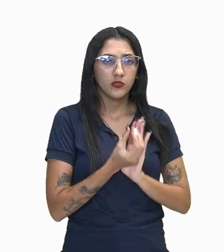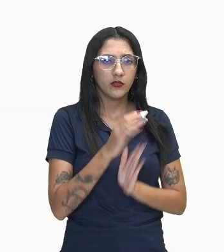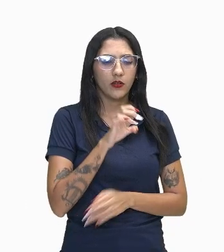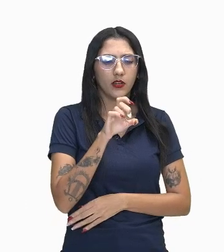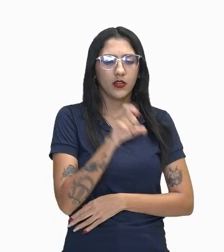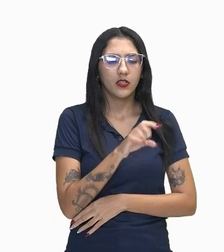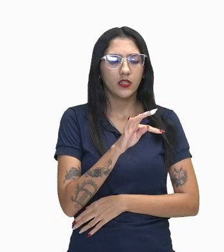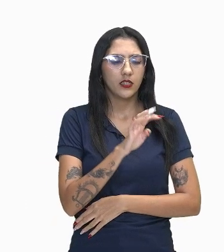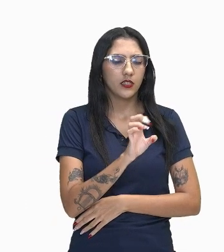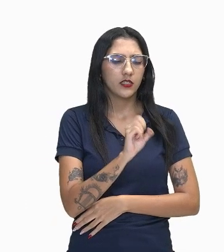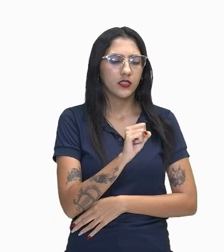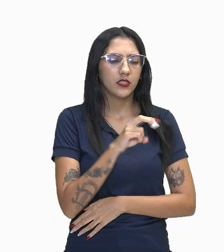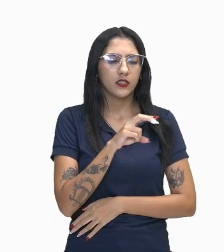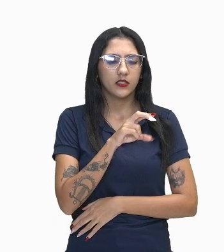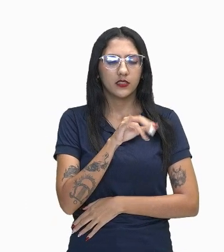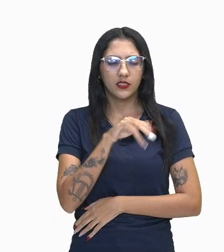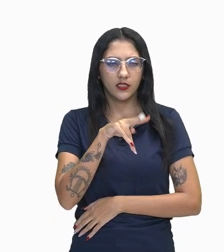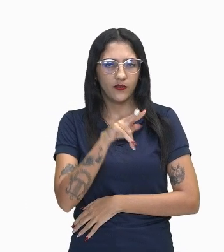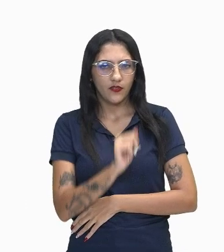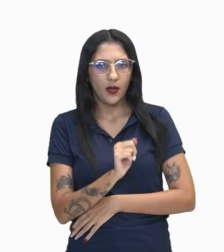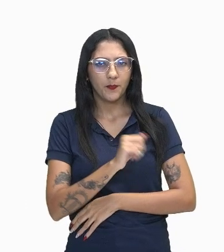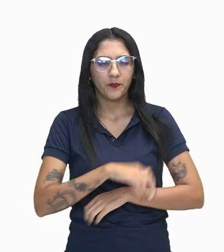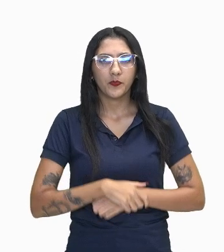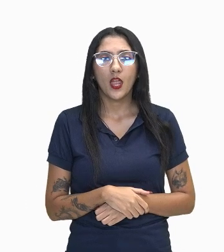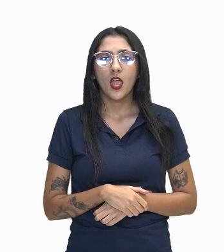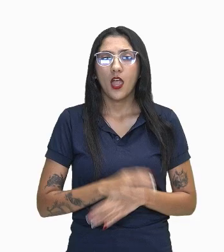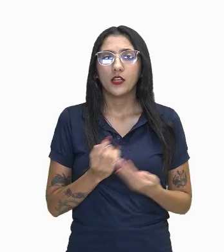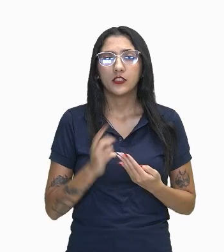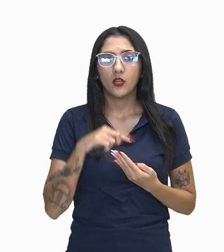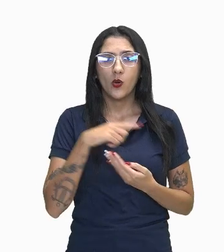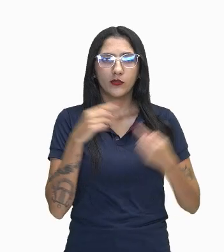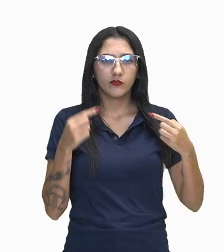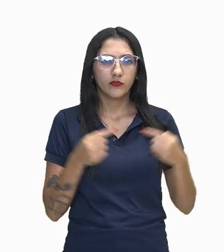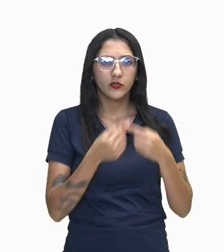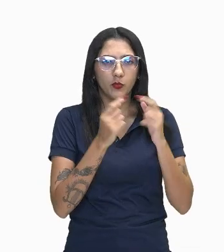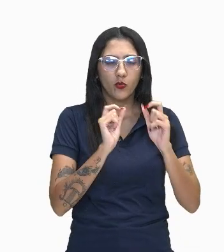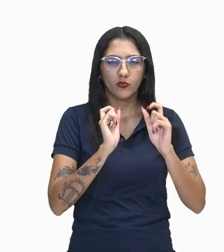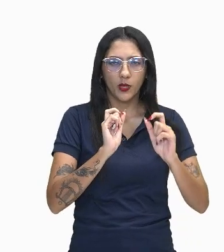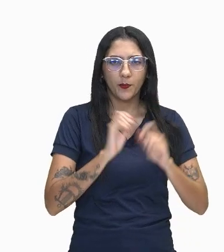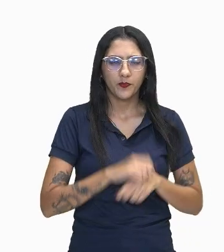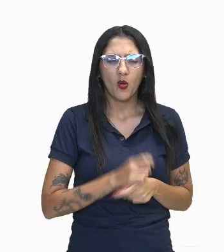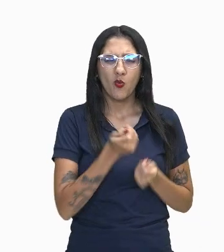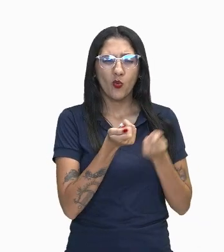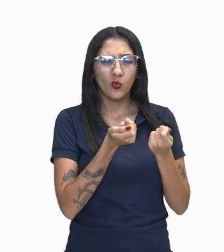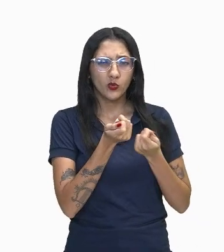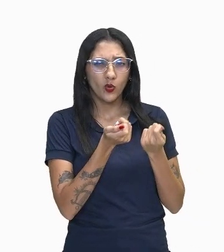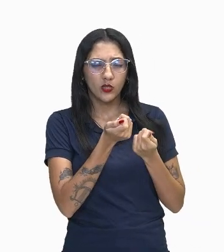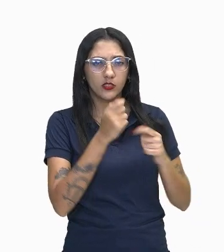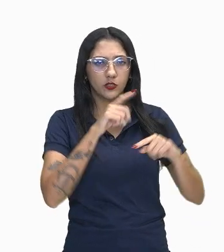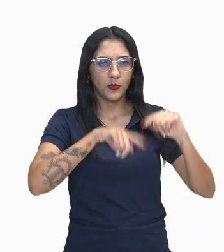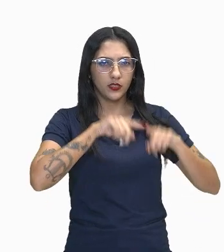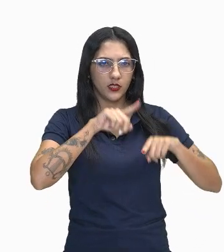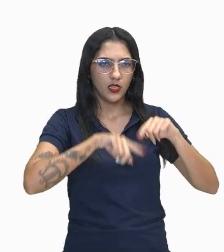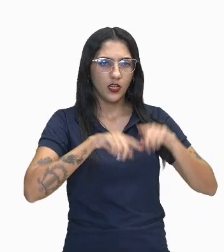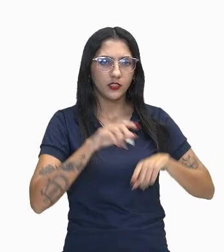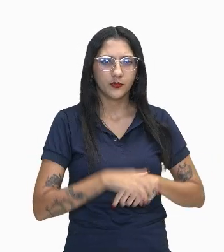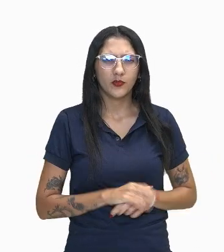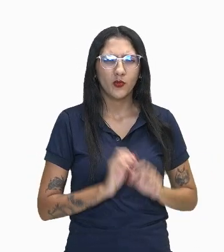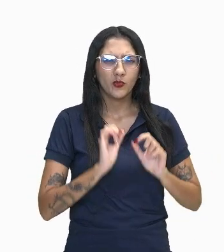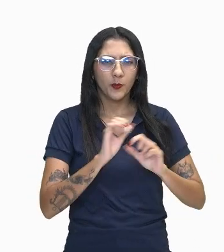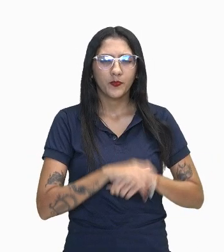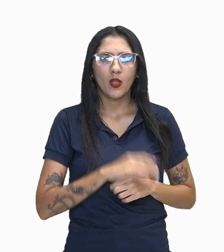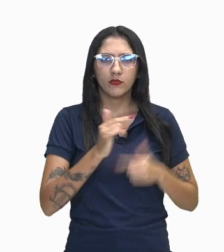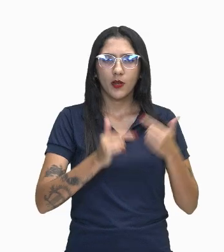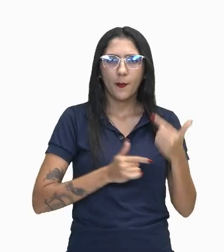extensiva. Esse sistema de cultivo, gente, que usa aí insumos limitados, né? Ou seja,